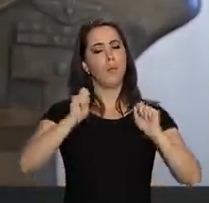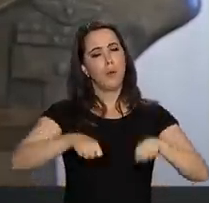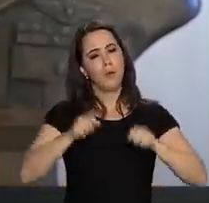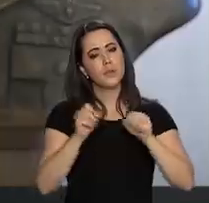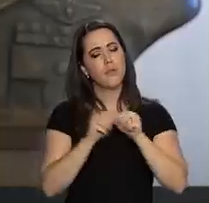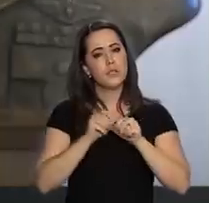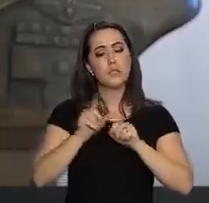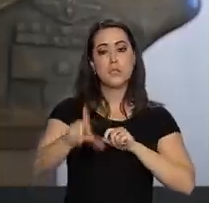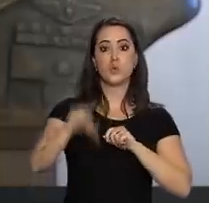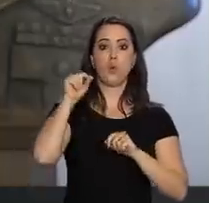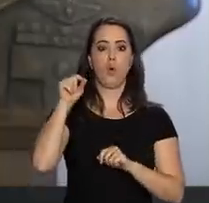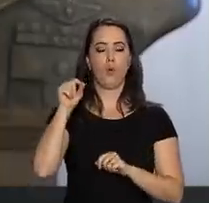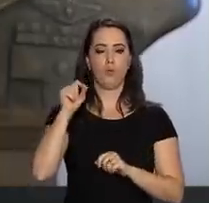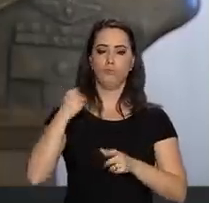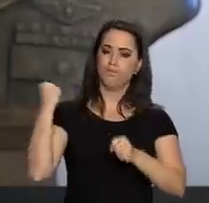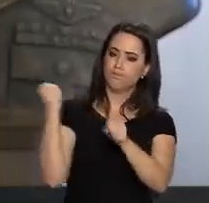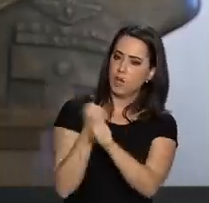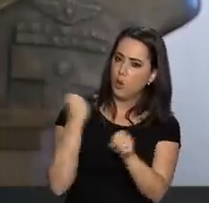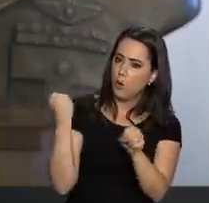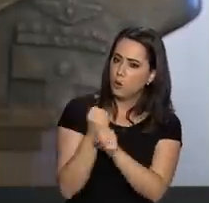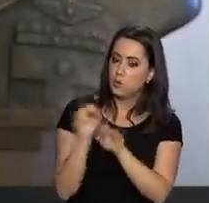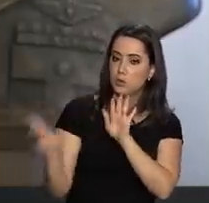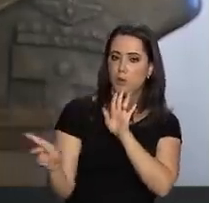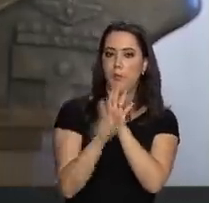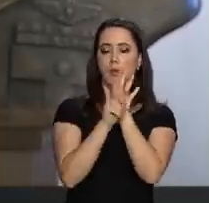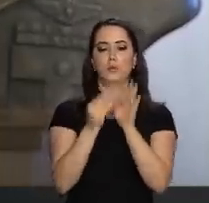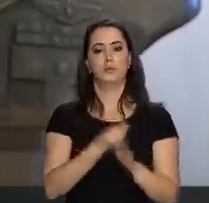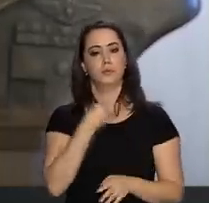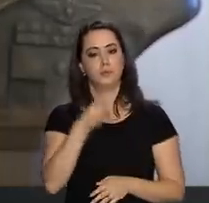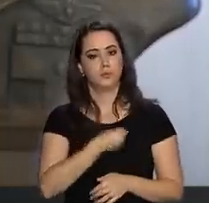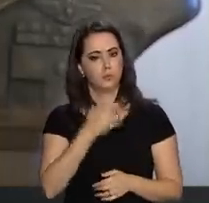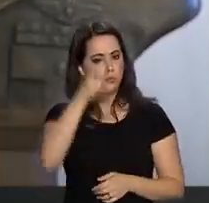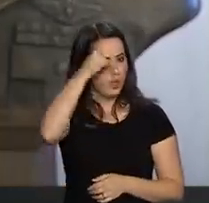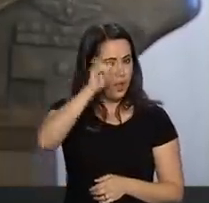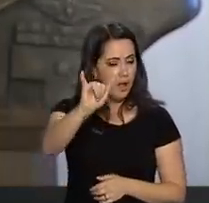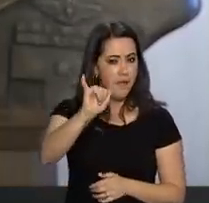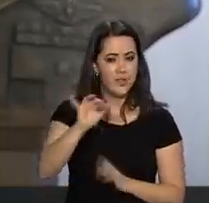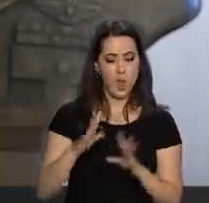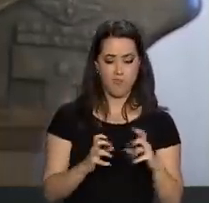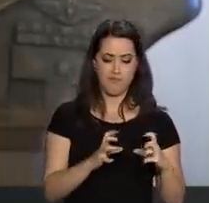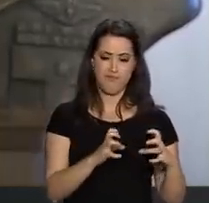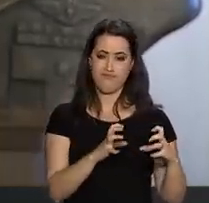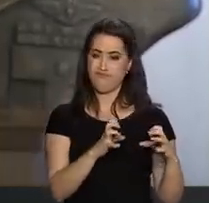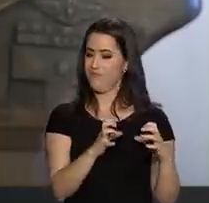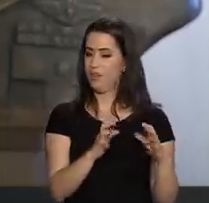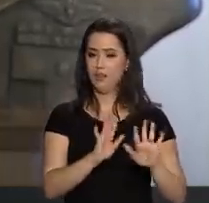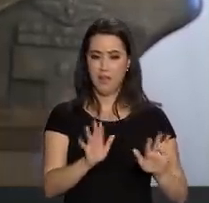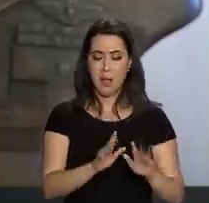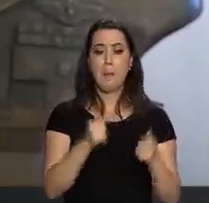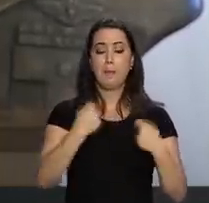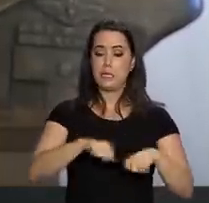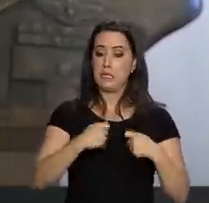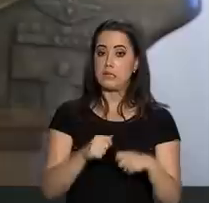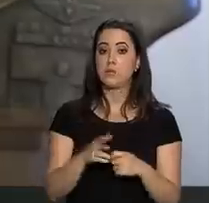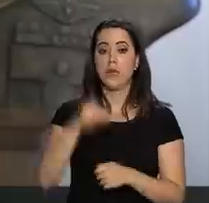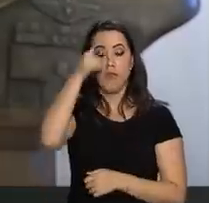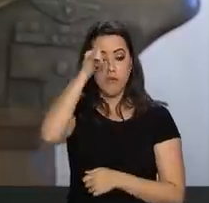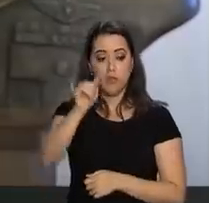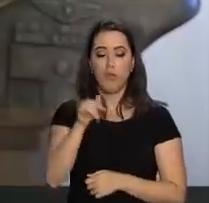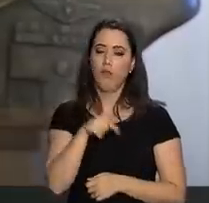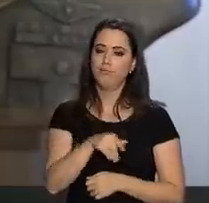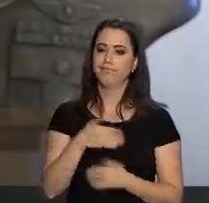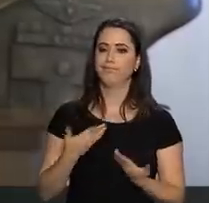fazer escolhas e construir suas próprias vidas. Evitar conflitos exige atitude de